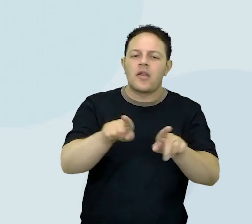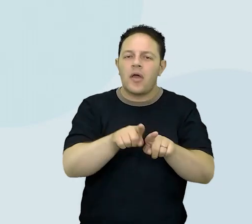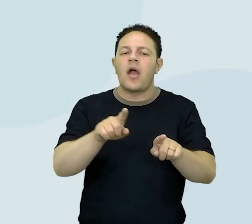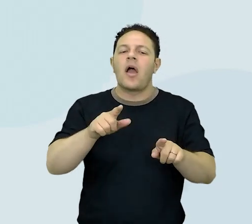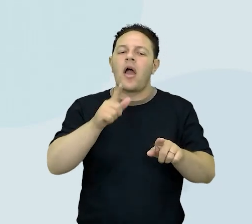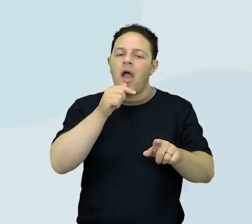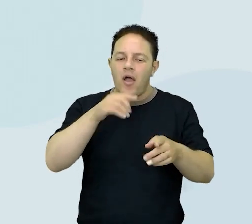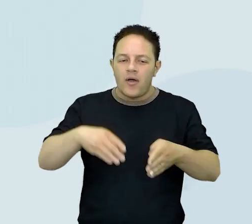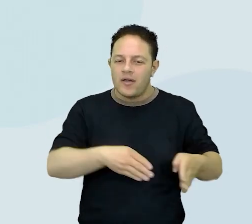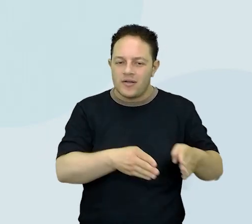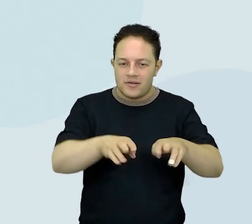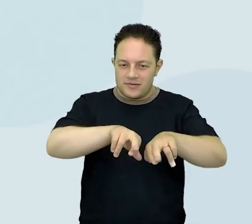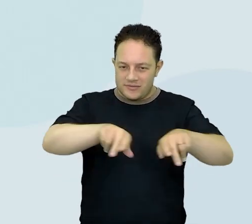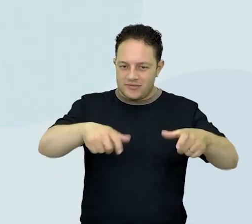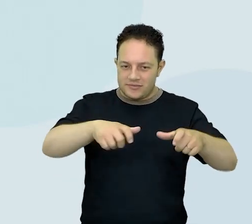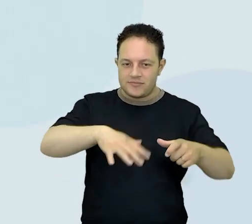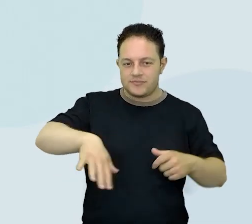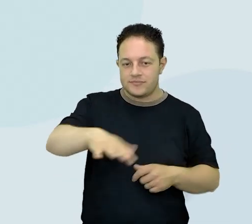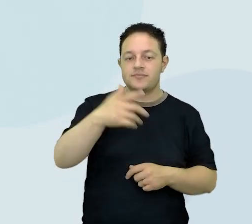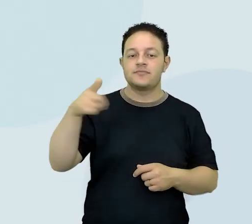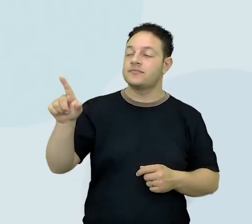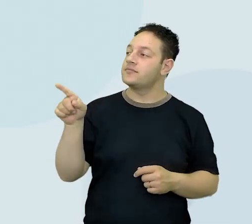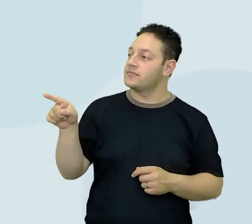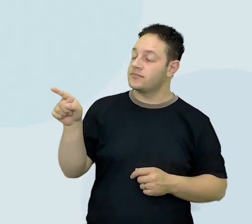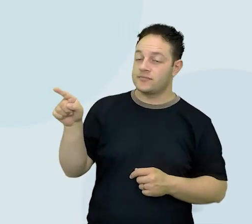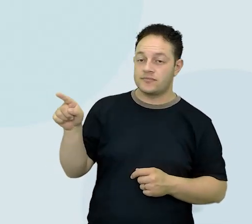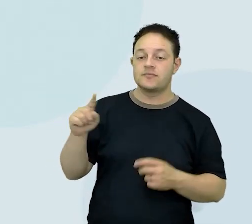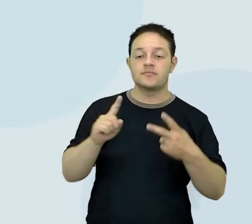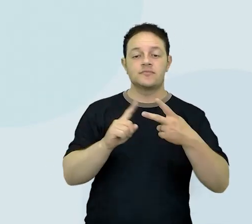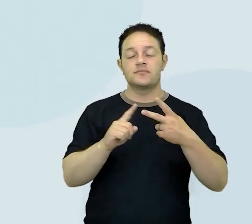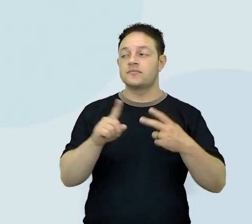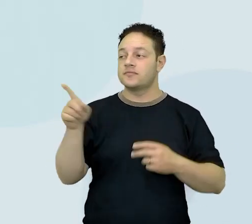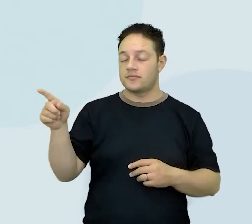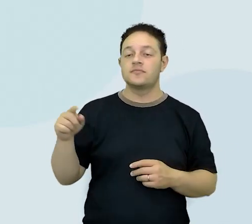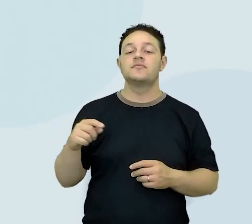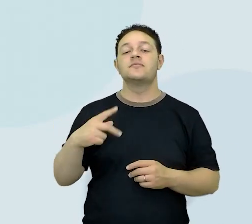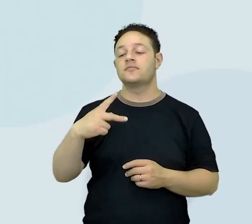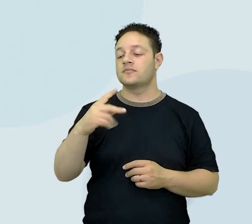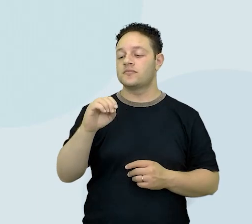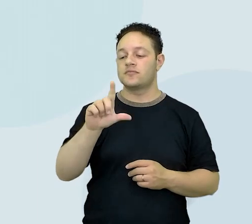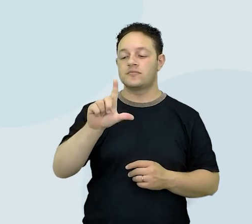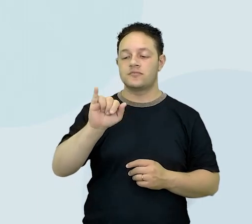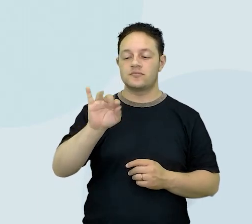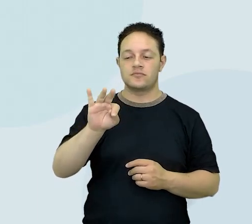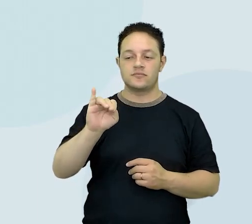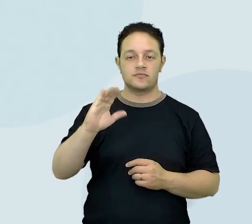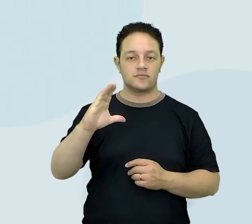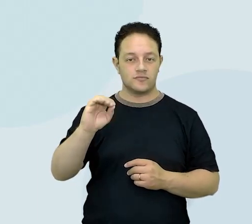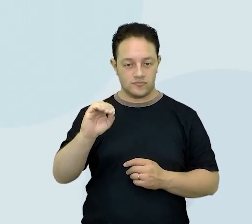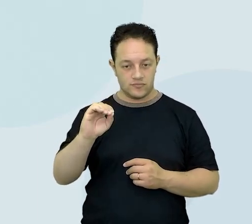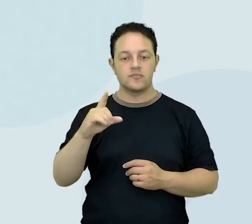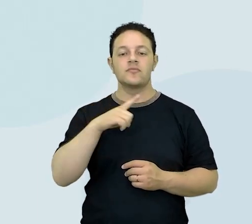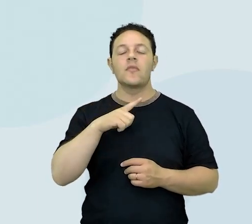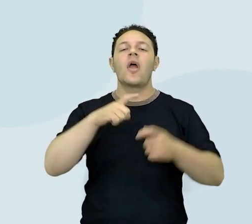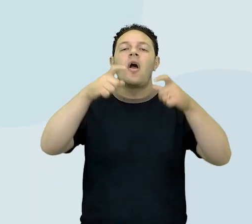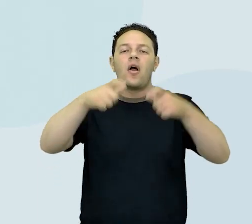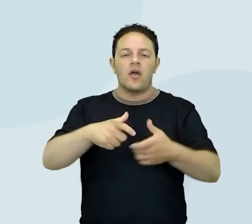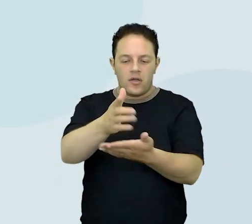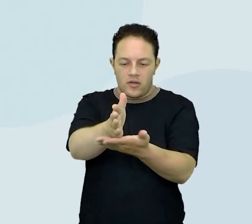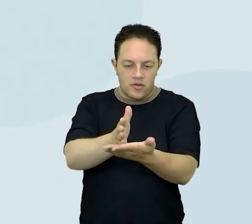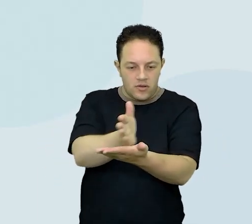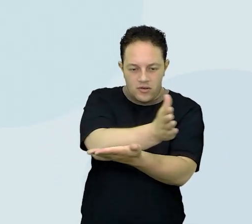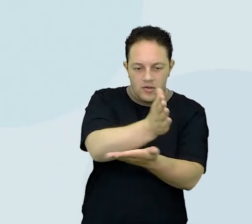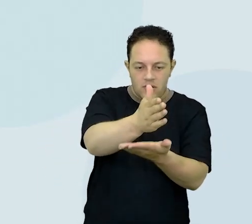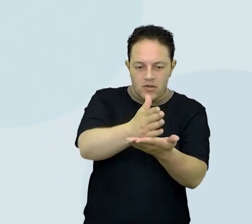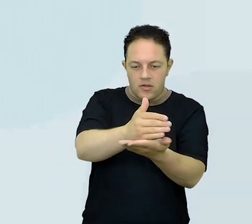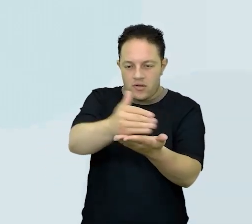rios mais importantes, né, do local. Depois nós temos o mapa político, que aponta a divisão do